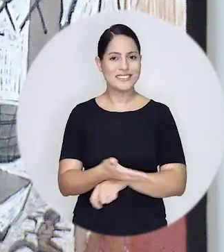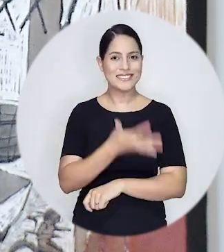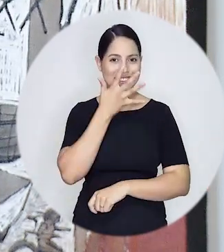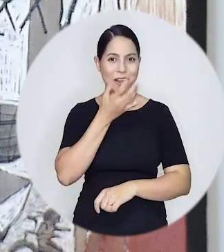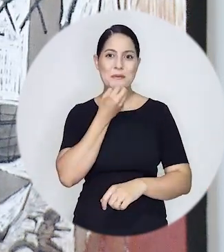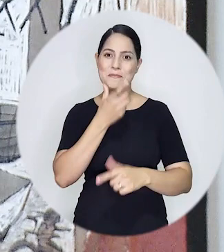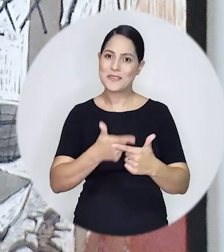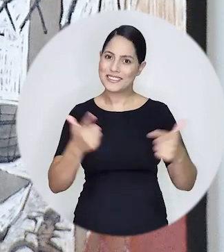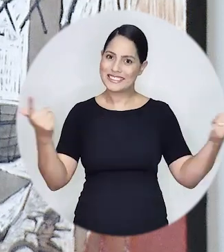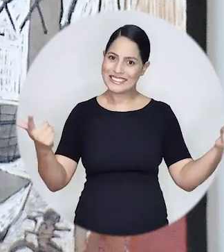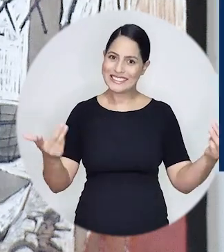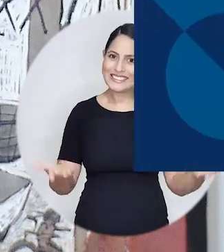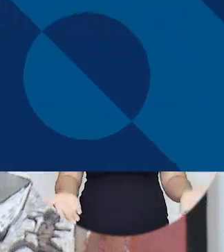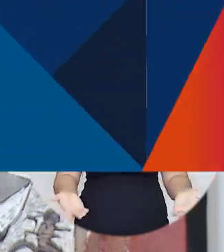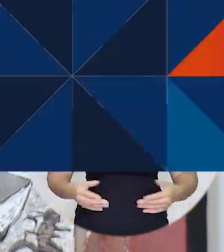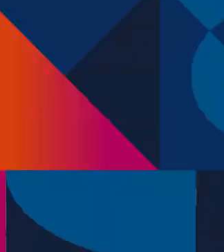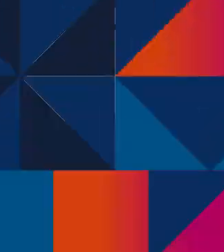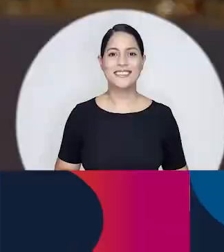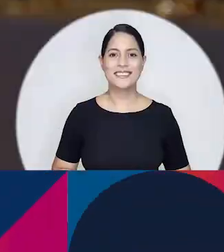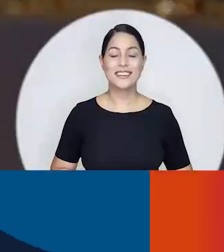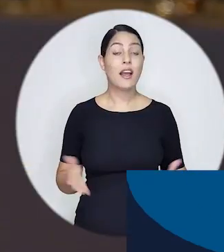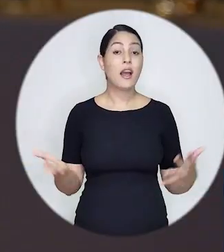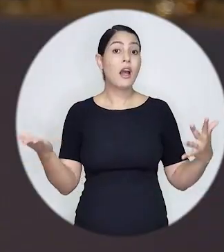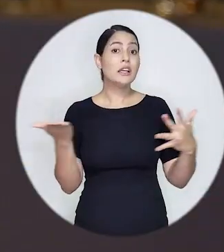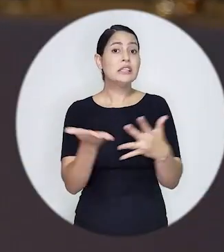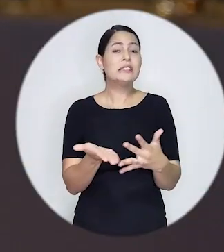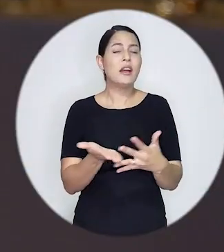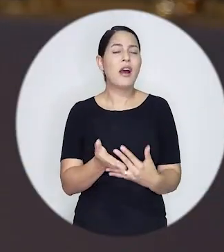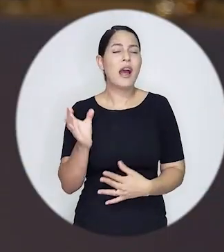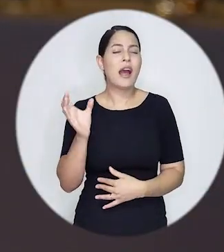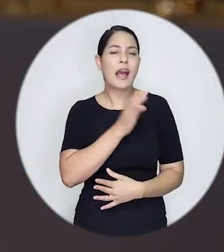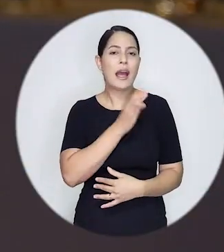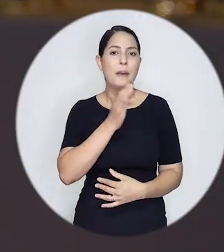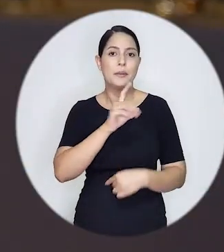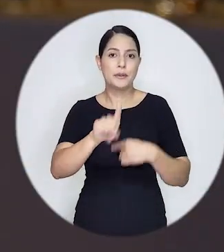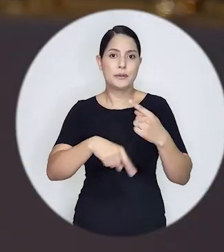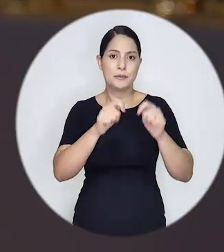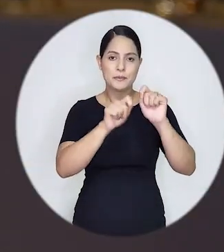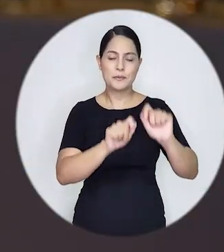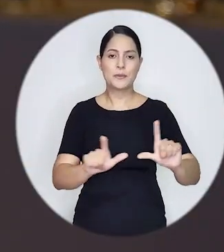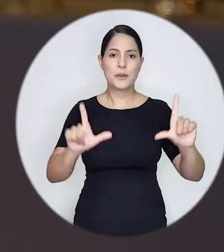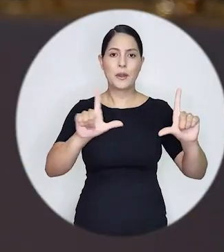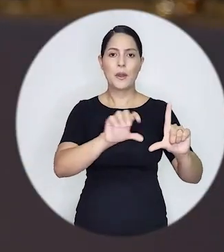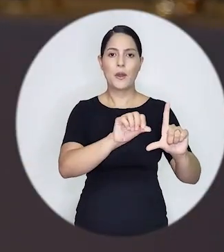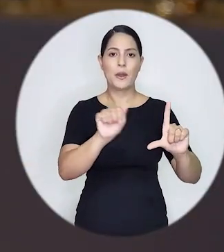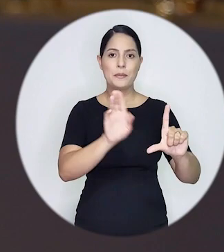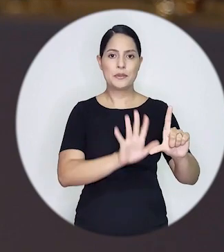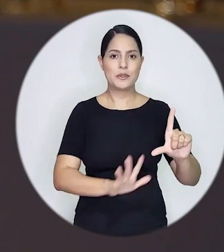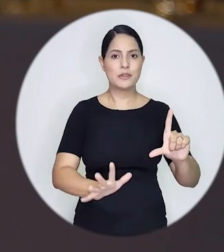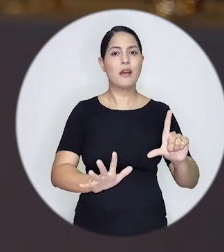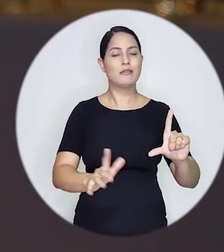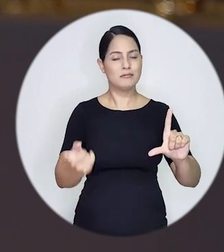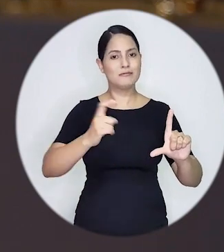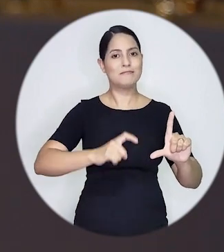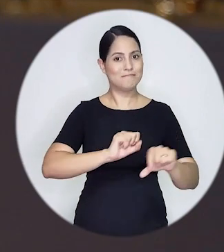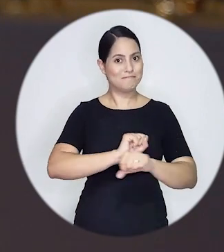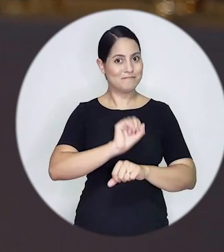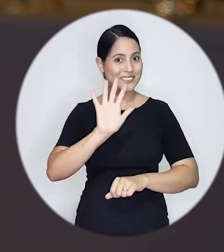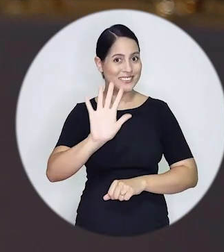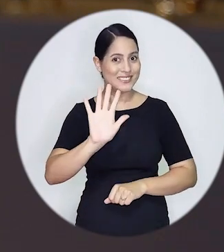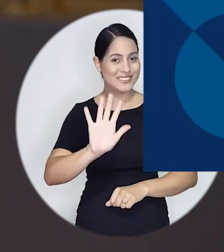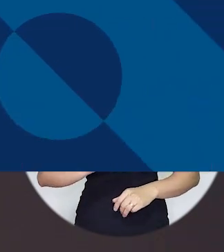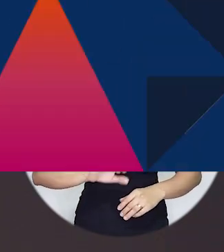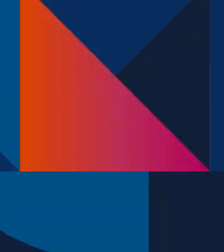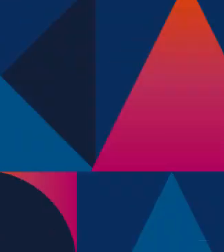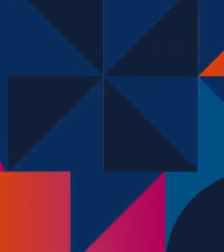e do nosso cronograma. Boa sorte! Agora nós vamos para um breve intervalo e voltamos na sequência com mais OAB Nacional. Não